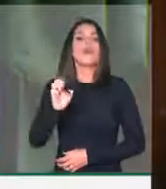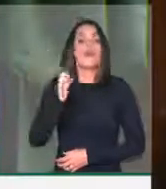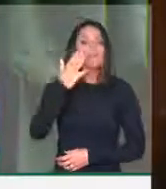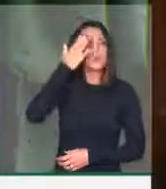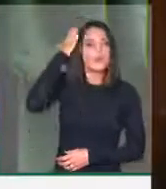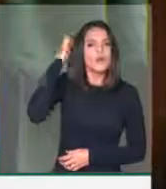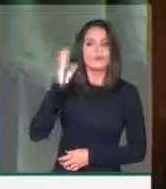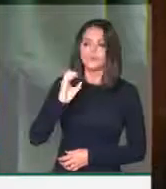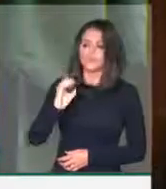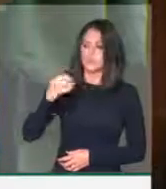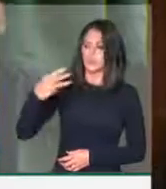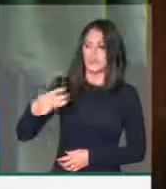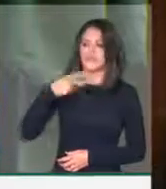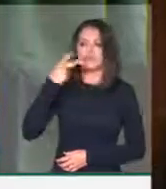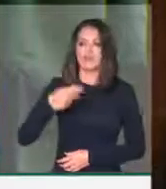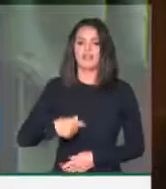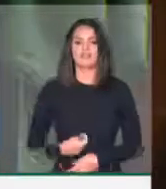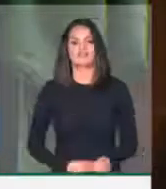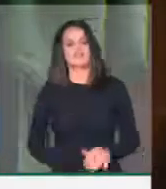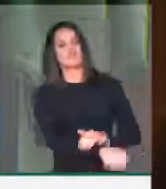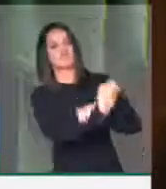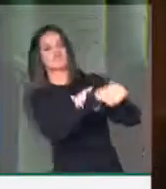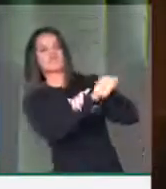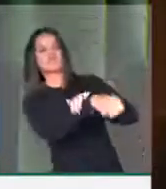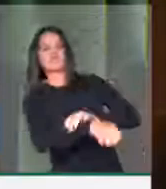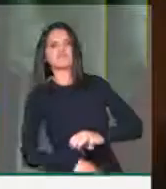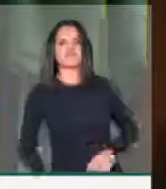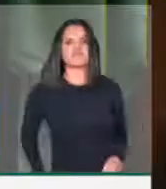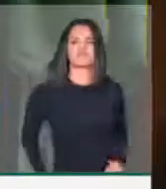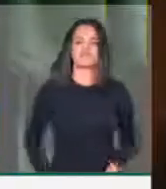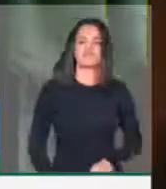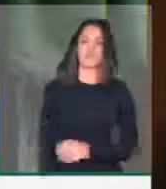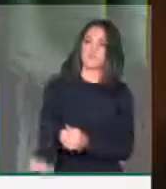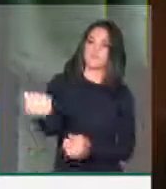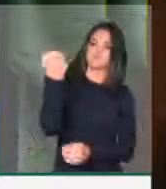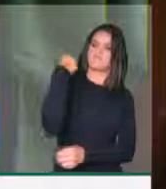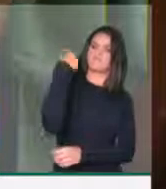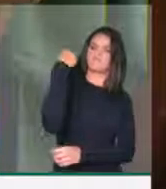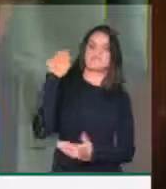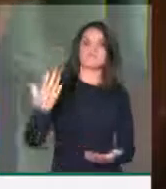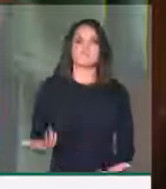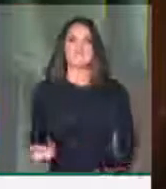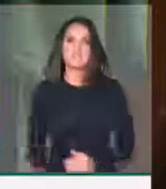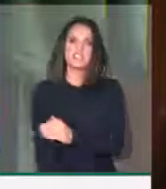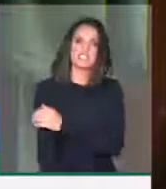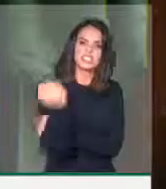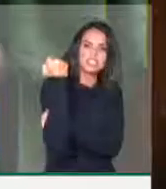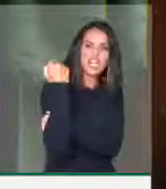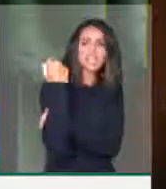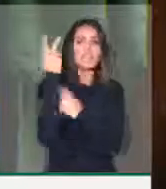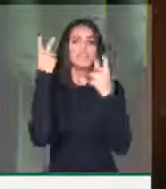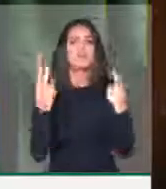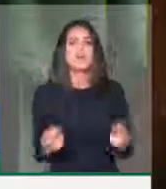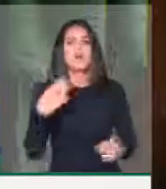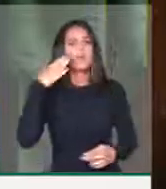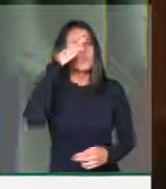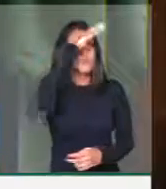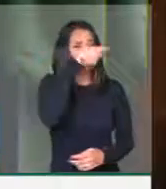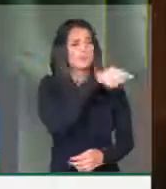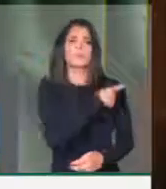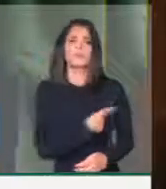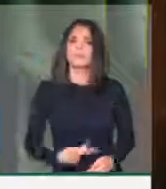fazendo gesto de banana ali naquele outra tribuna. Foi assim quando o Bolsonaro reage